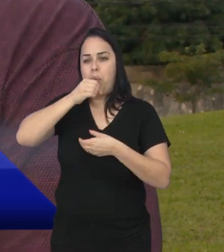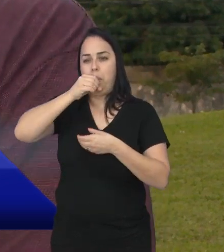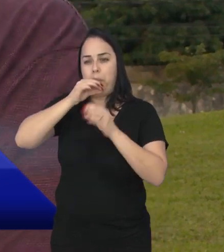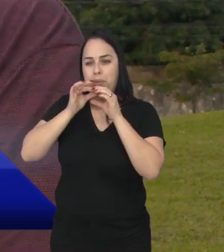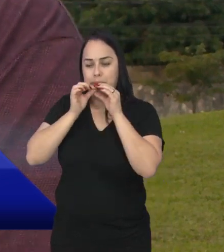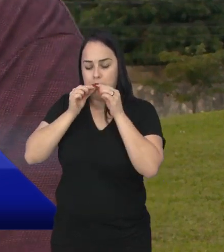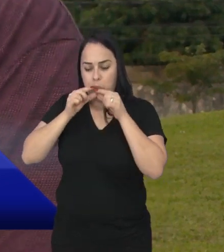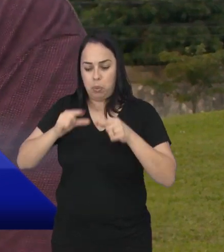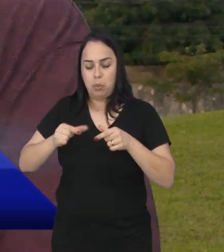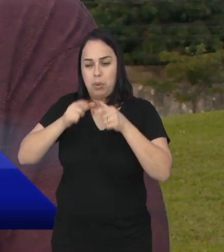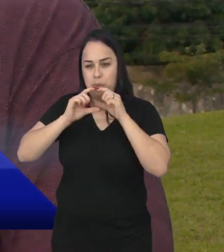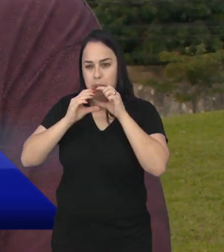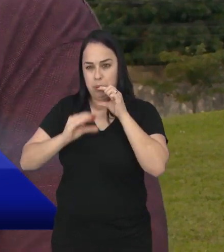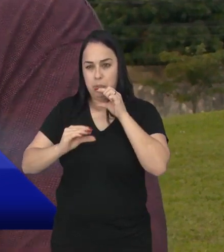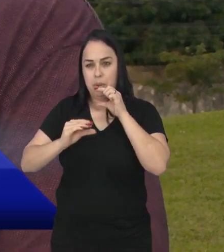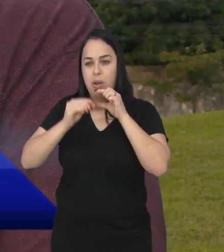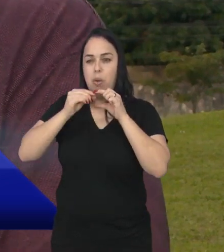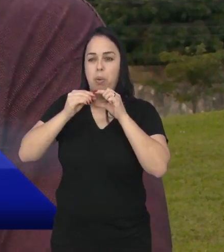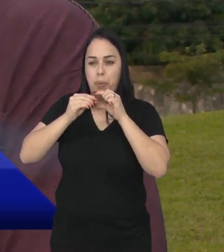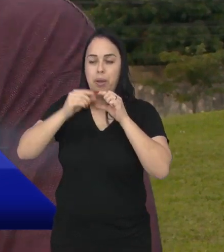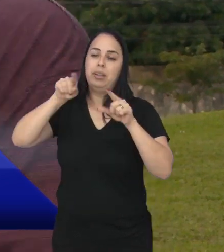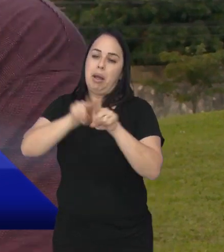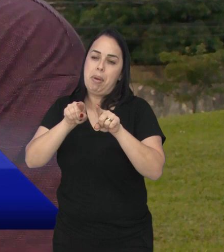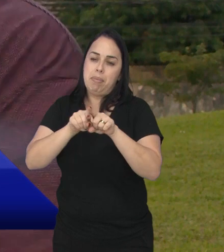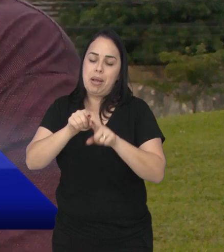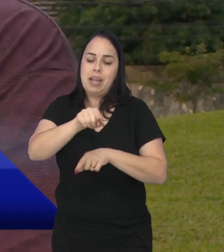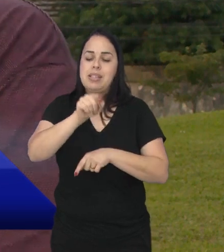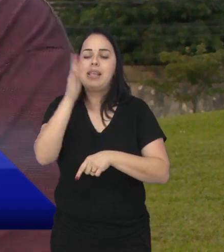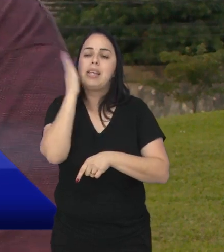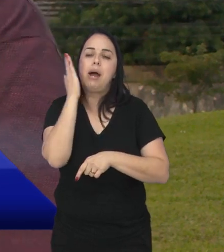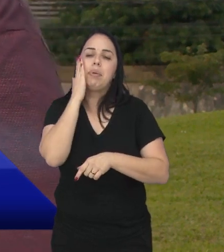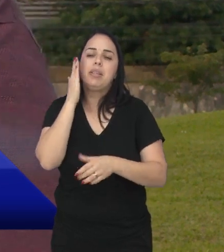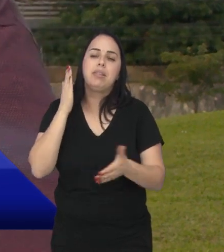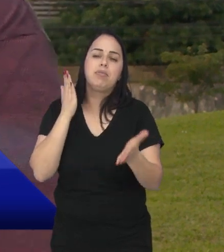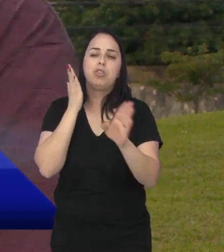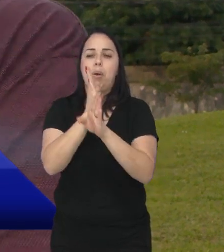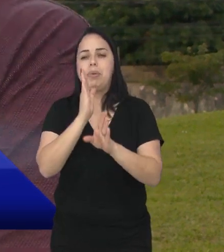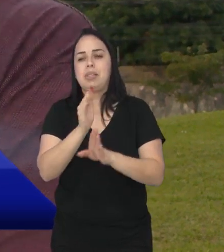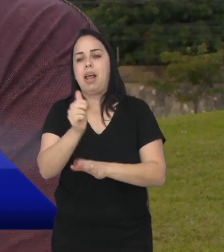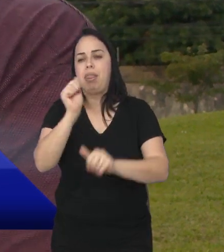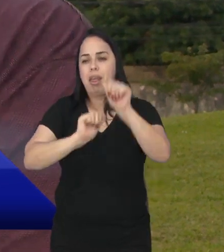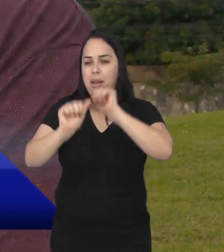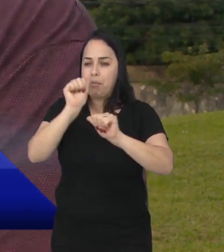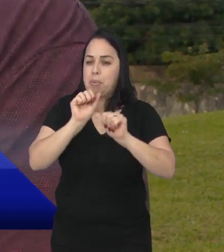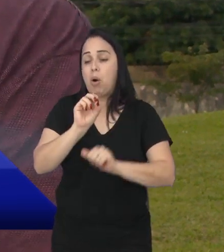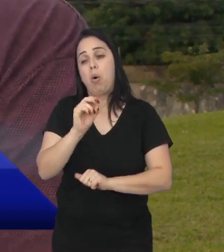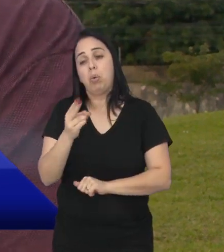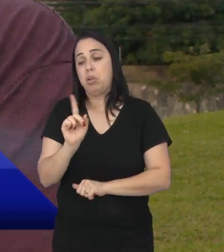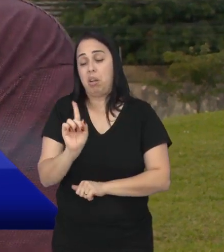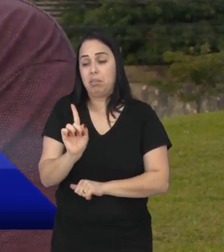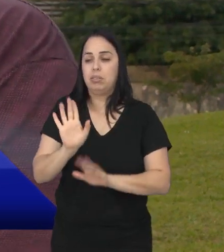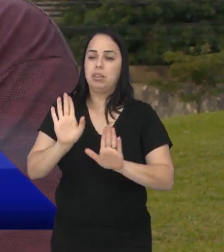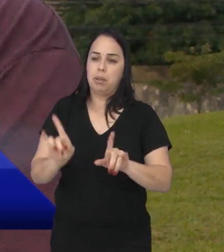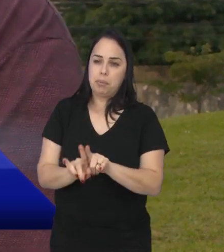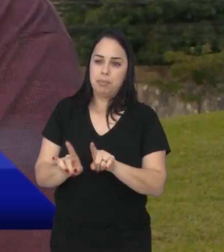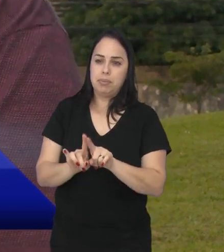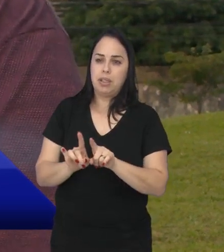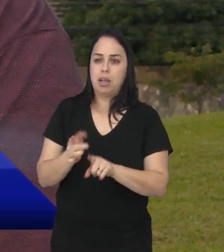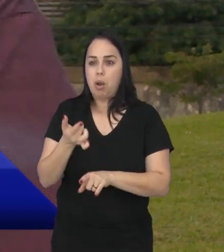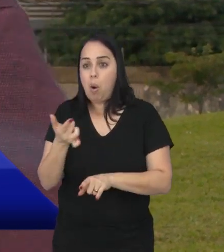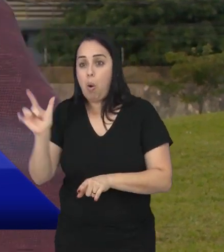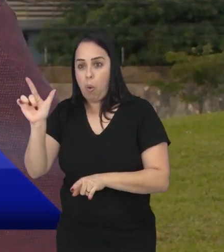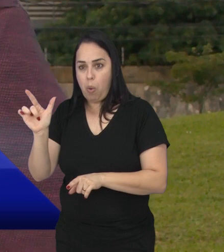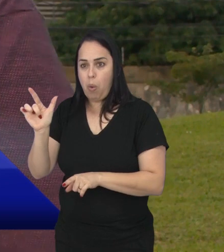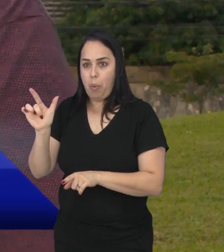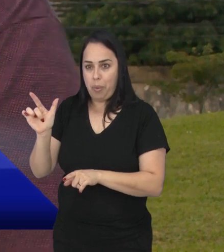passivo aonde com simples fato de falar a gente já identifica se a pessoa está alcoolizada ou não essas ações também tem a